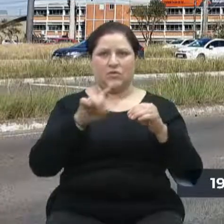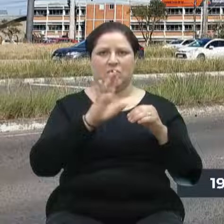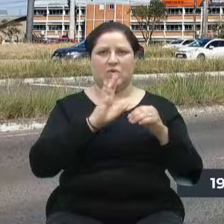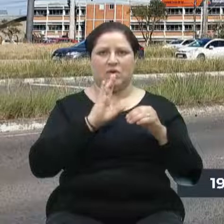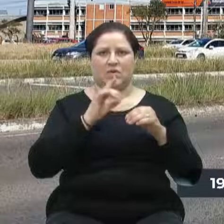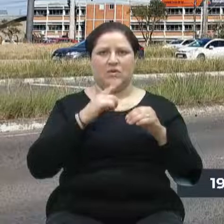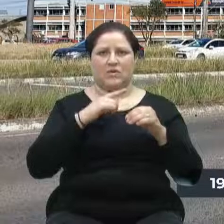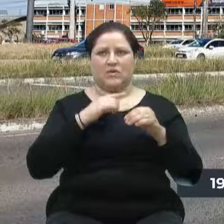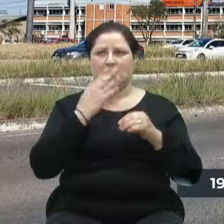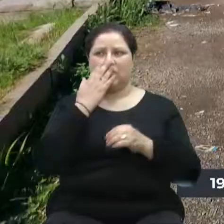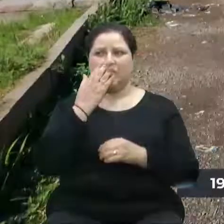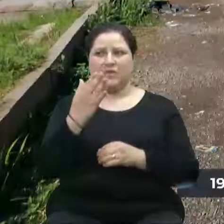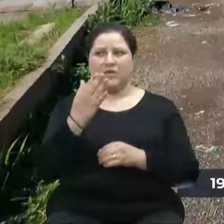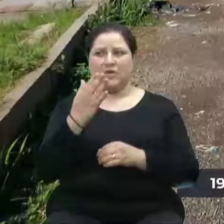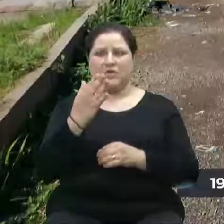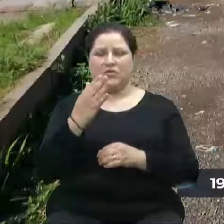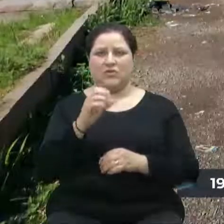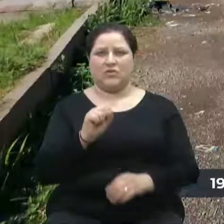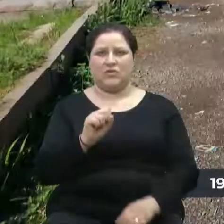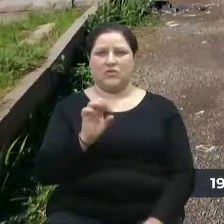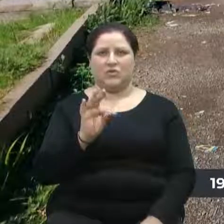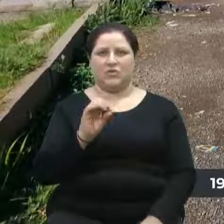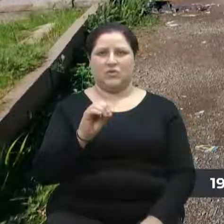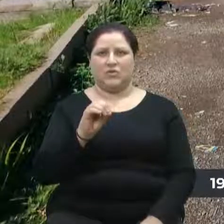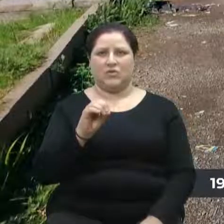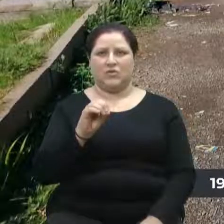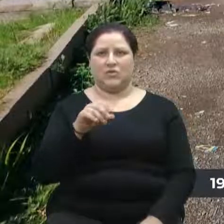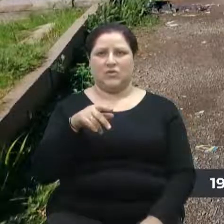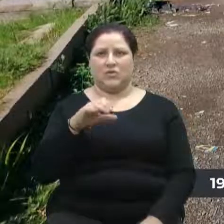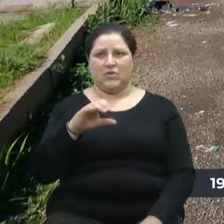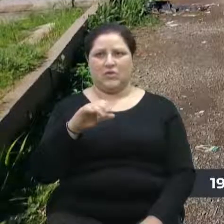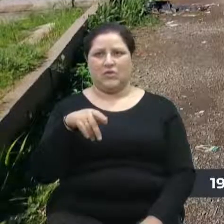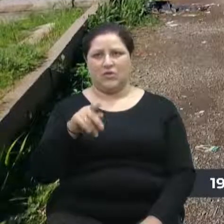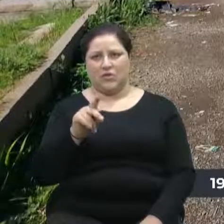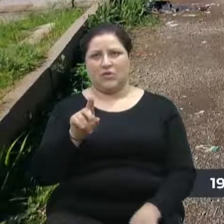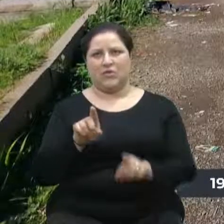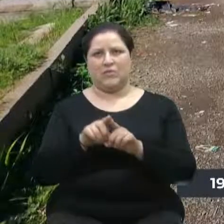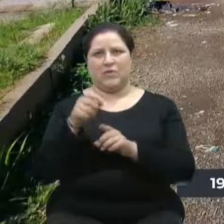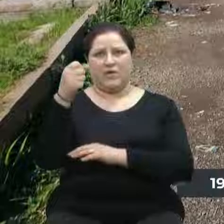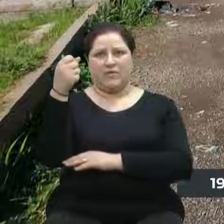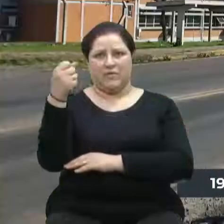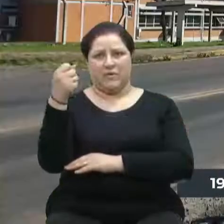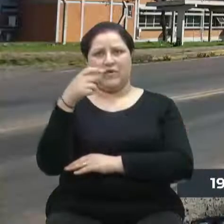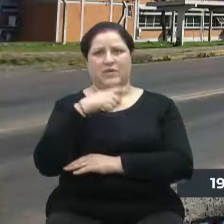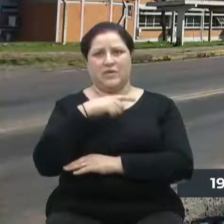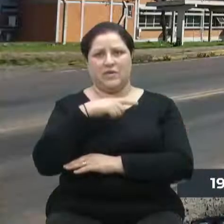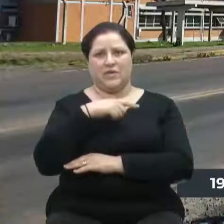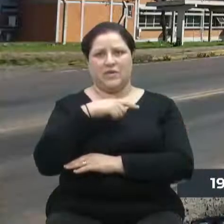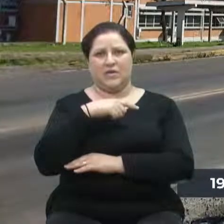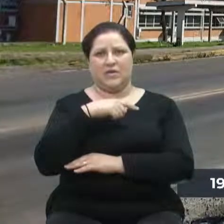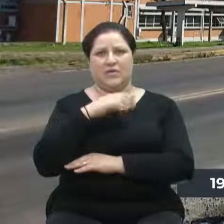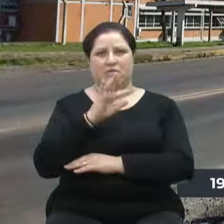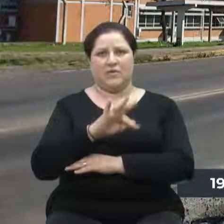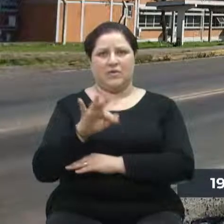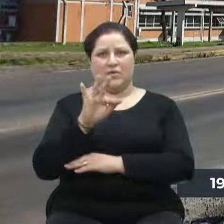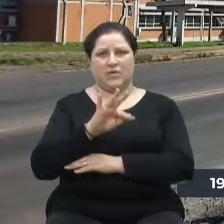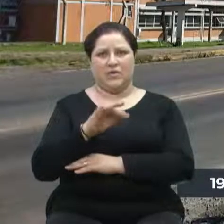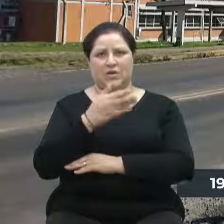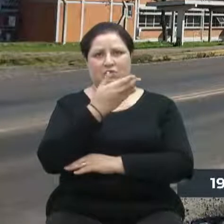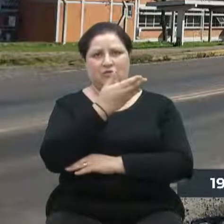frente ao estoque, a van, temos a sinaleira, aqui é onde tem a Anhanguera ali, e nós temos uma escola